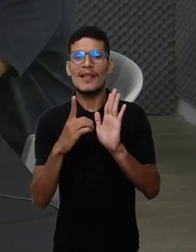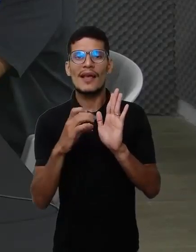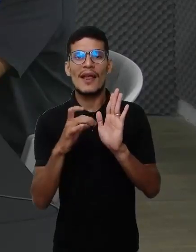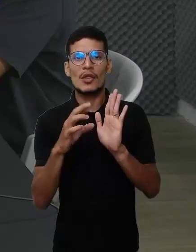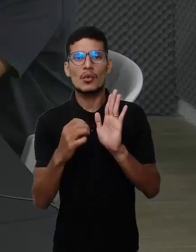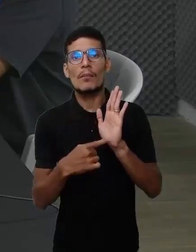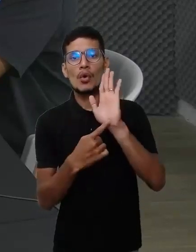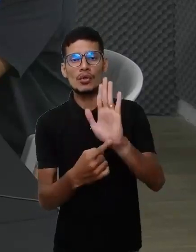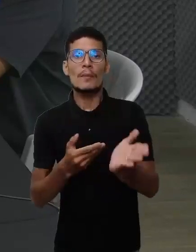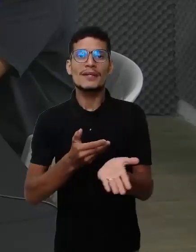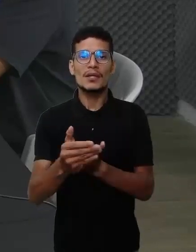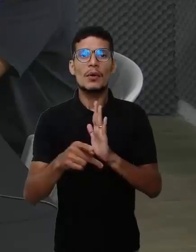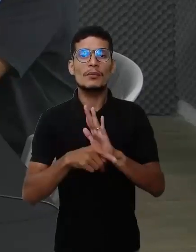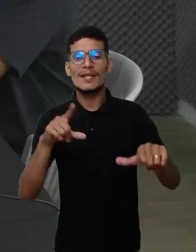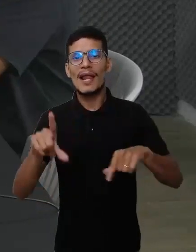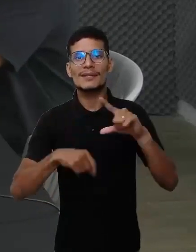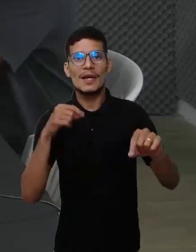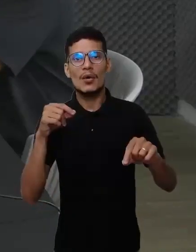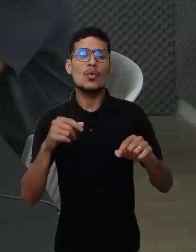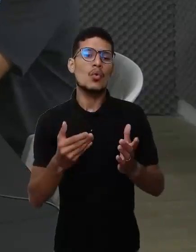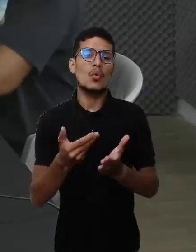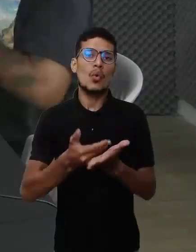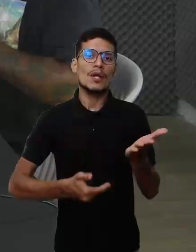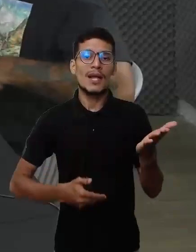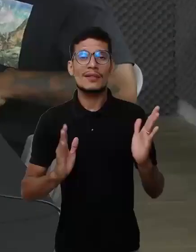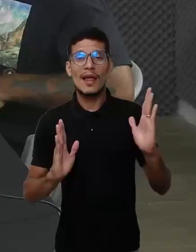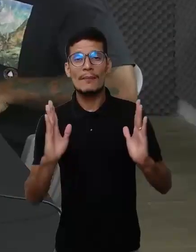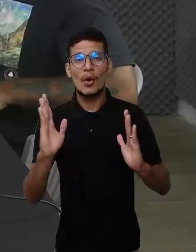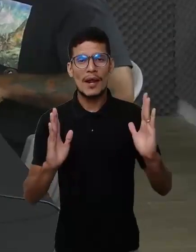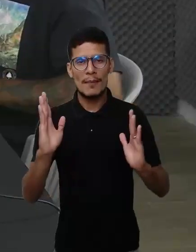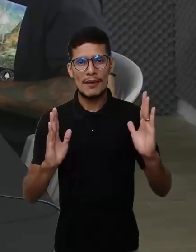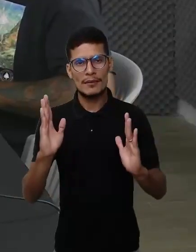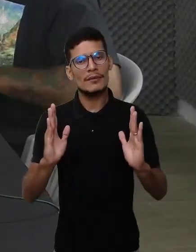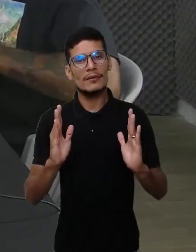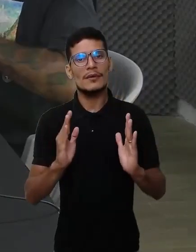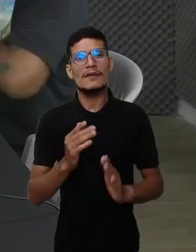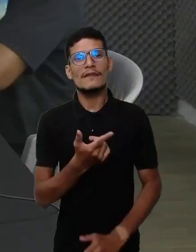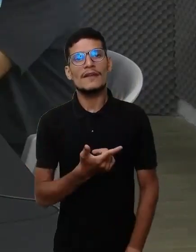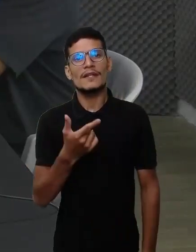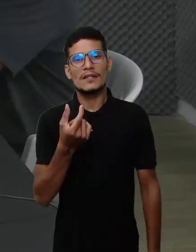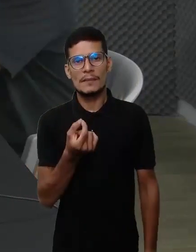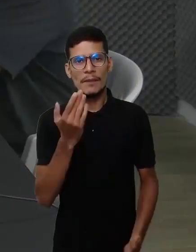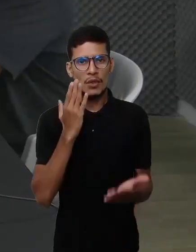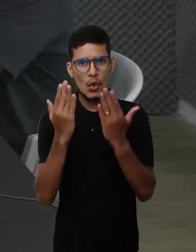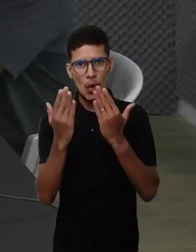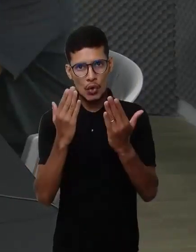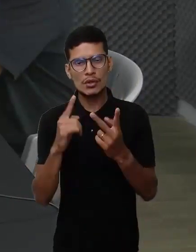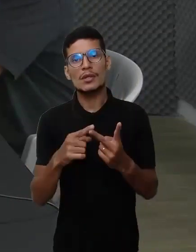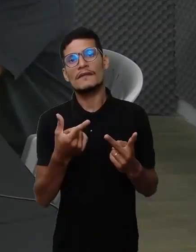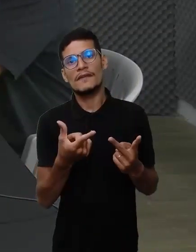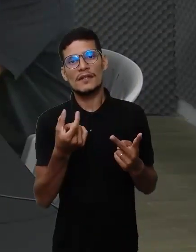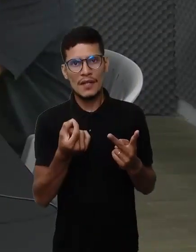simplificada, que é diferente de um concurso público, para contratar temporariamente 20 psicólogos e psicólogas e 20